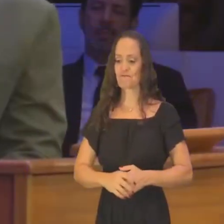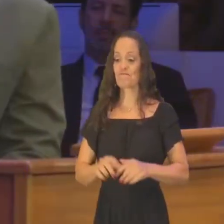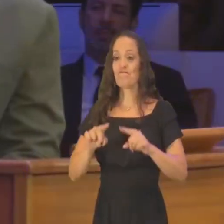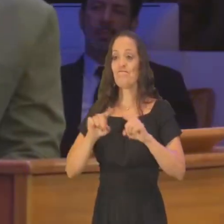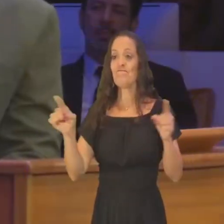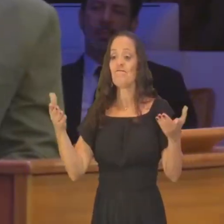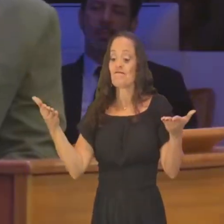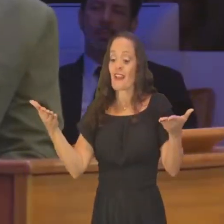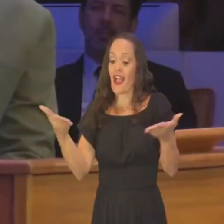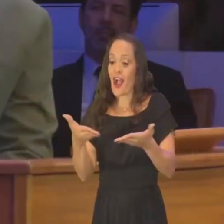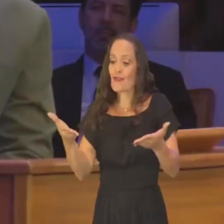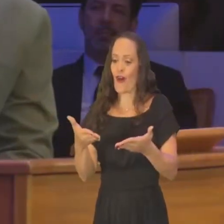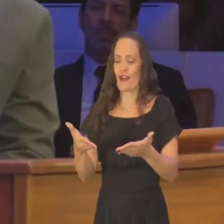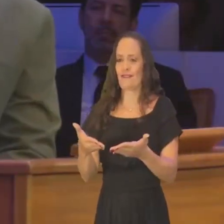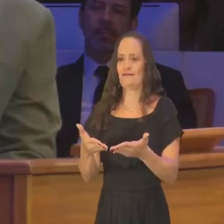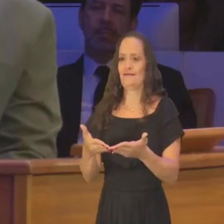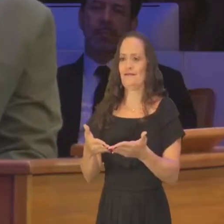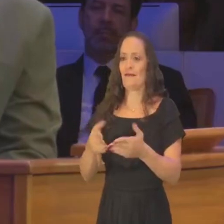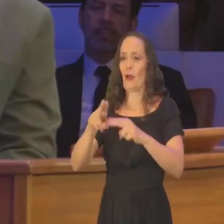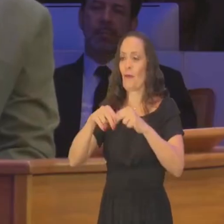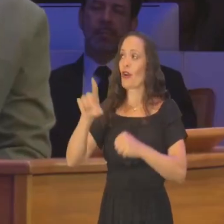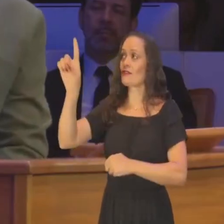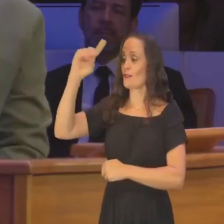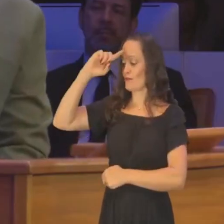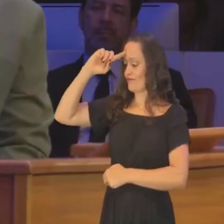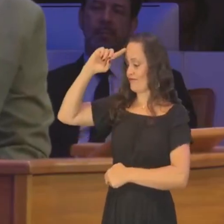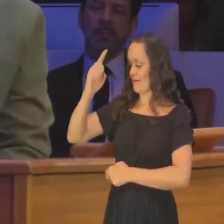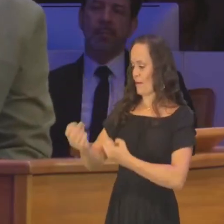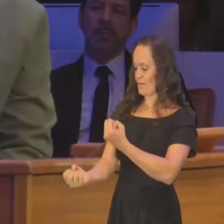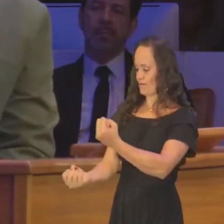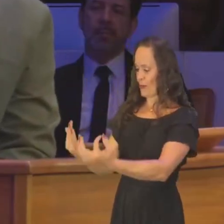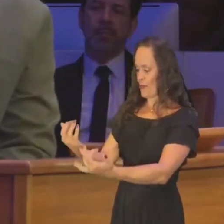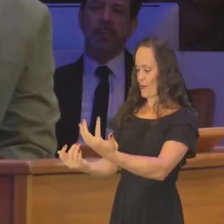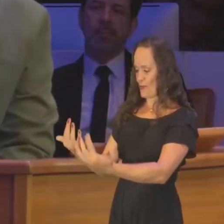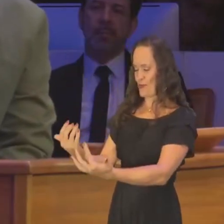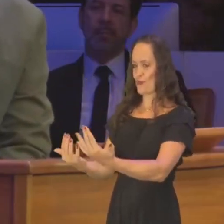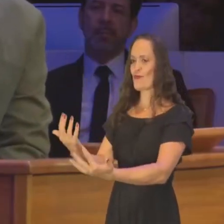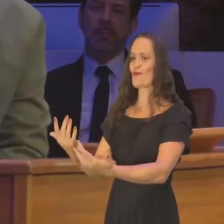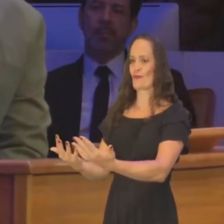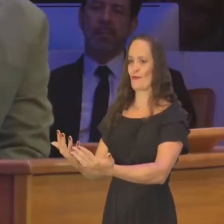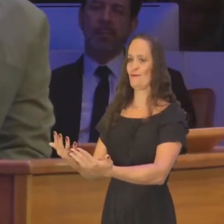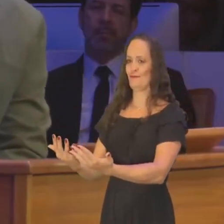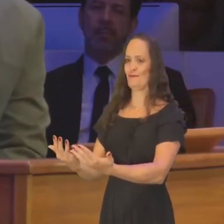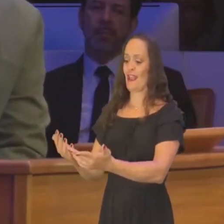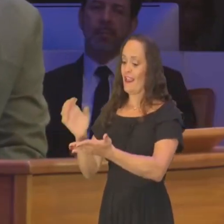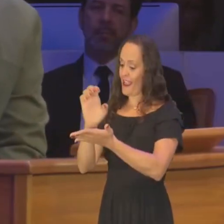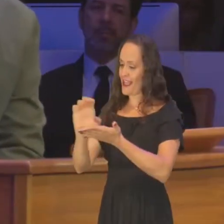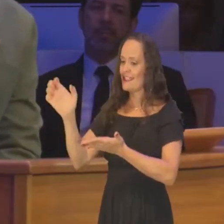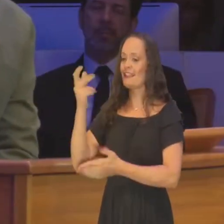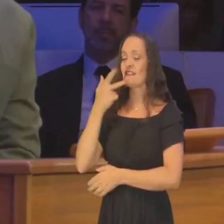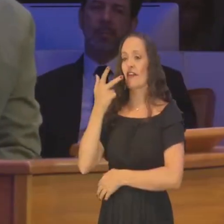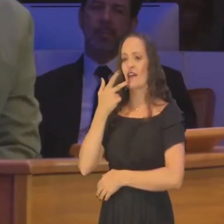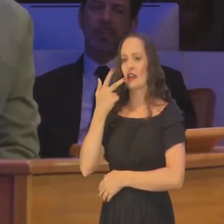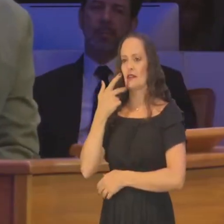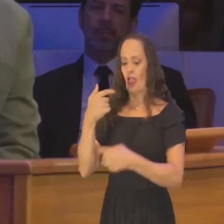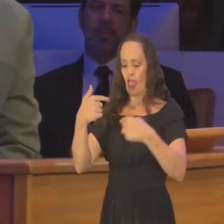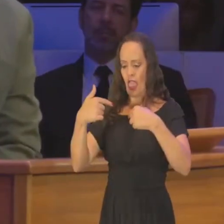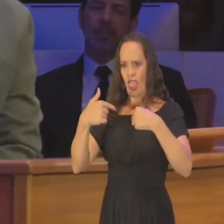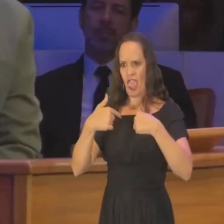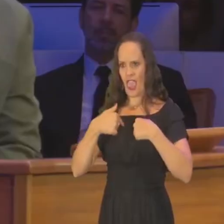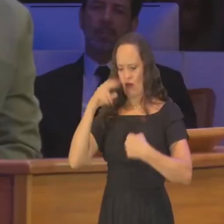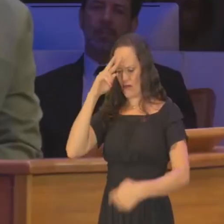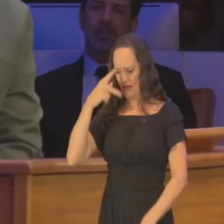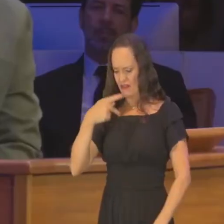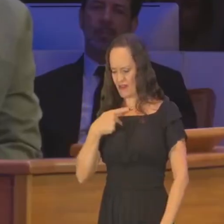Mas agora, através dessa manifestação de Deus, a resposta pelo fogo, o profeta está deixando claro que ele não fazia por ele mesmo,